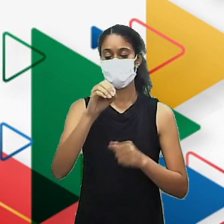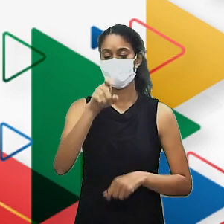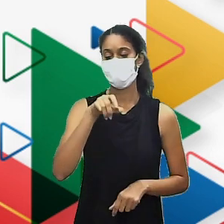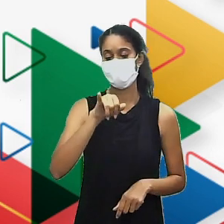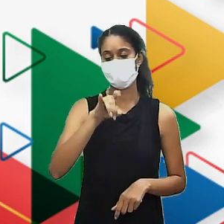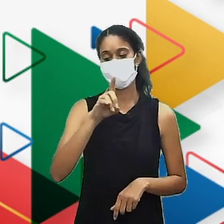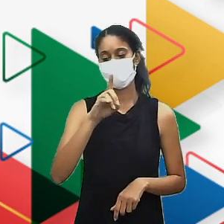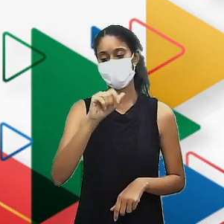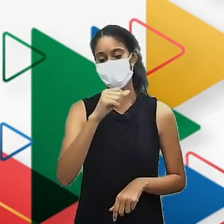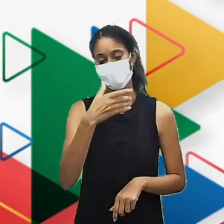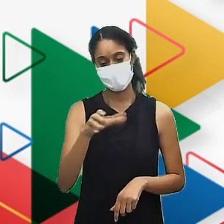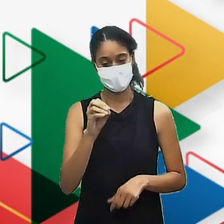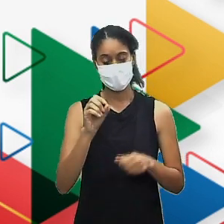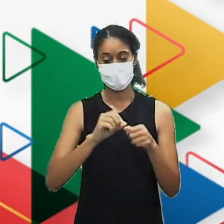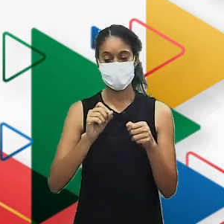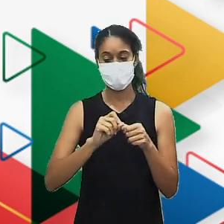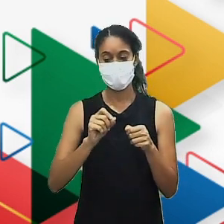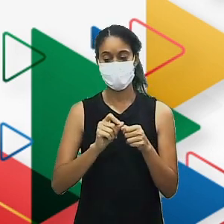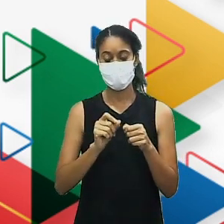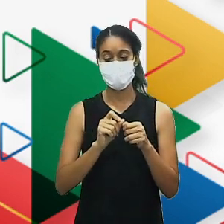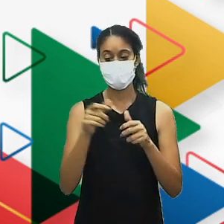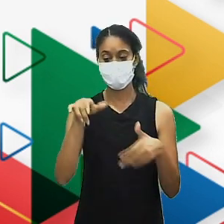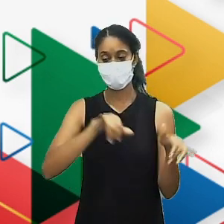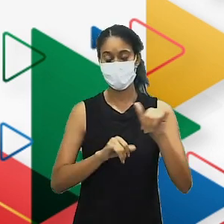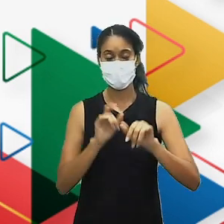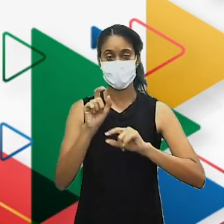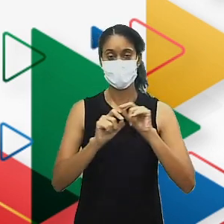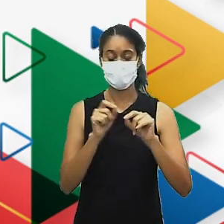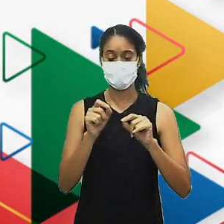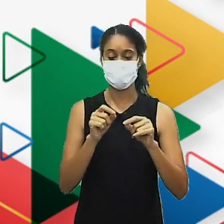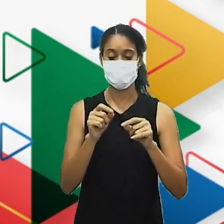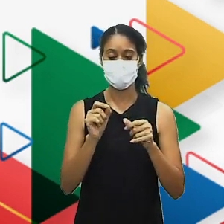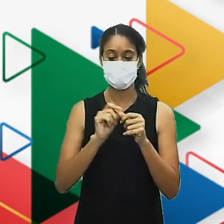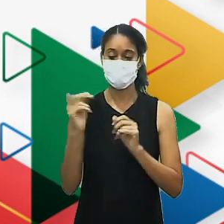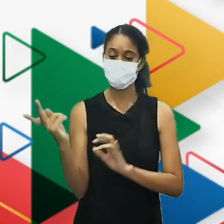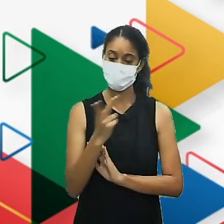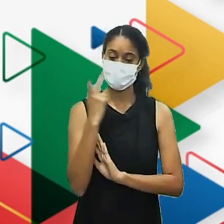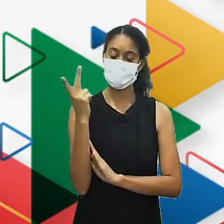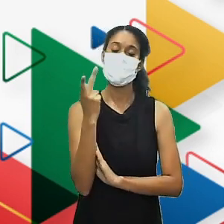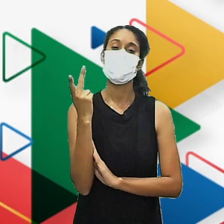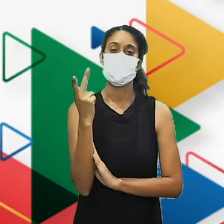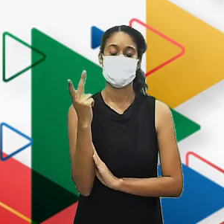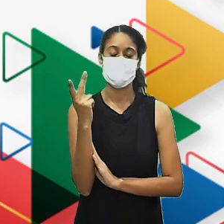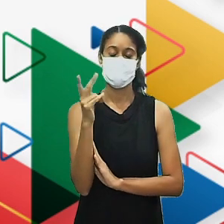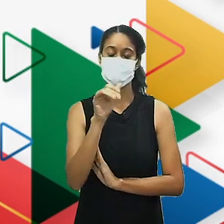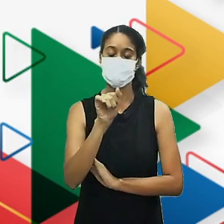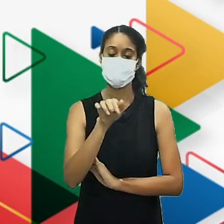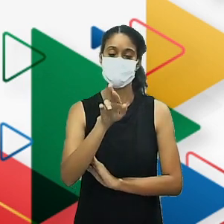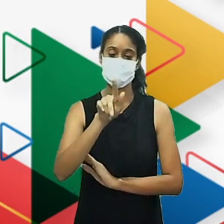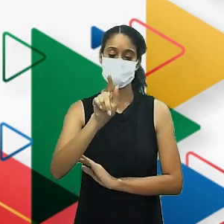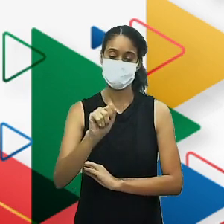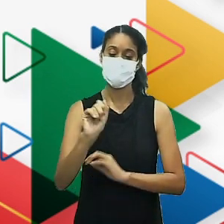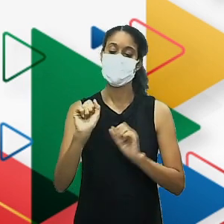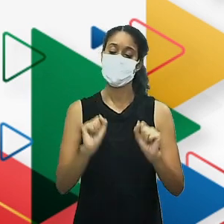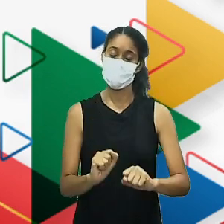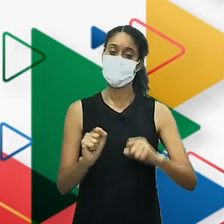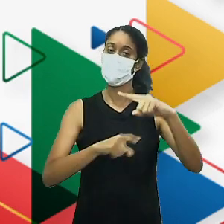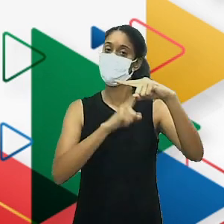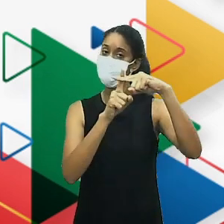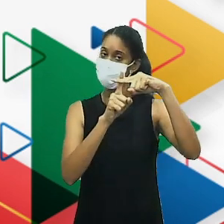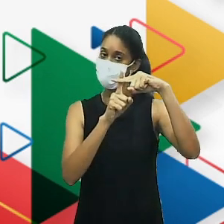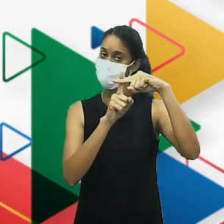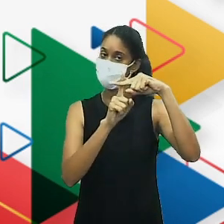uma determinada espécie química através da atribuição de um valor de carga positiva, tá